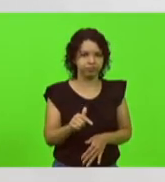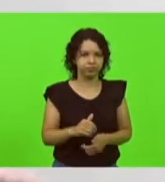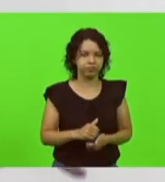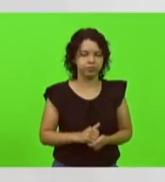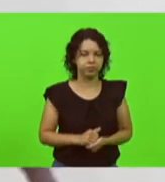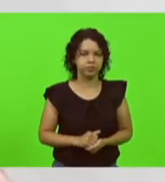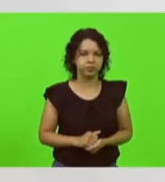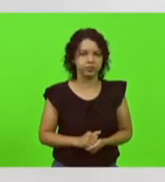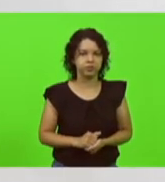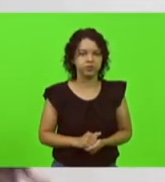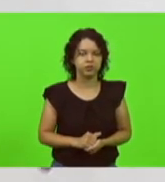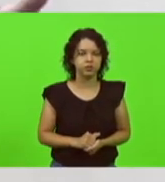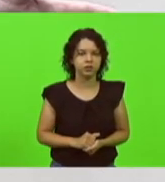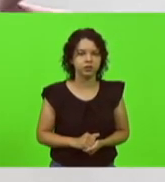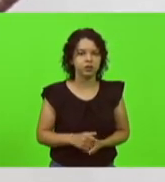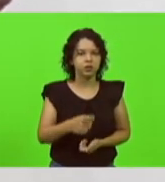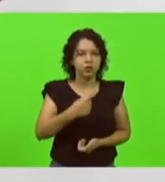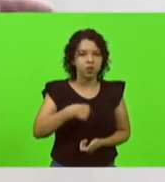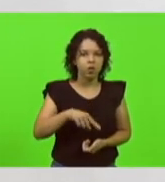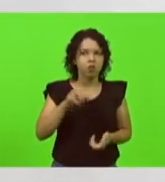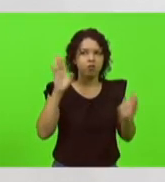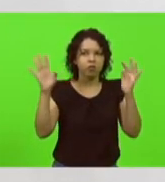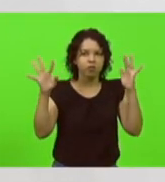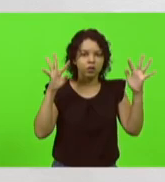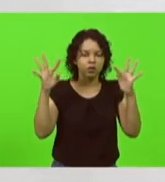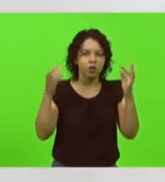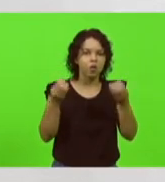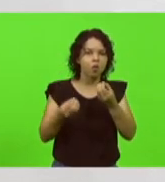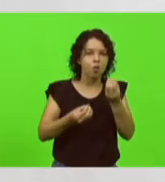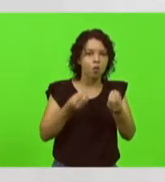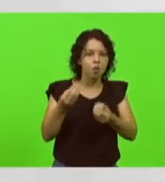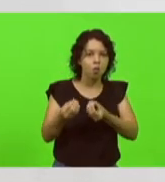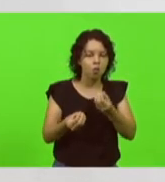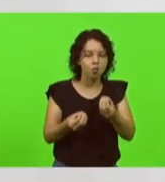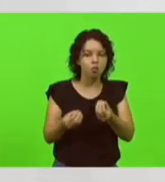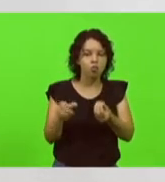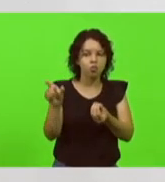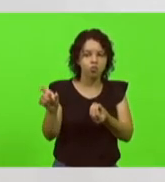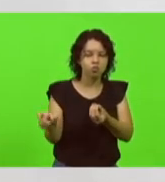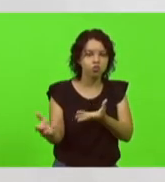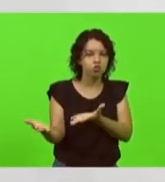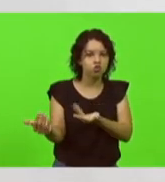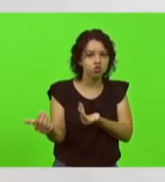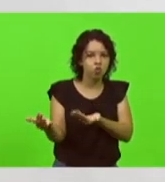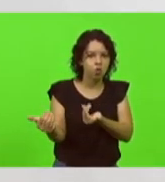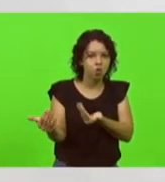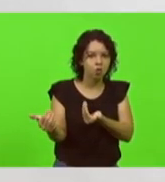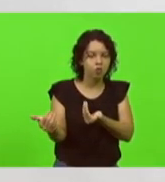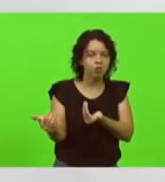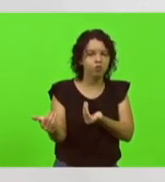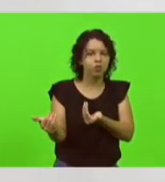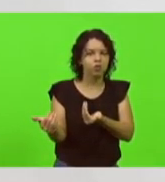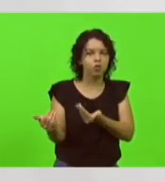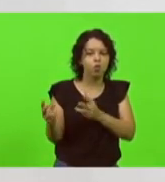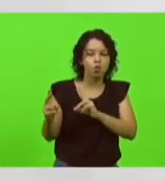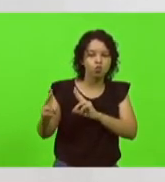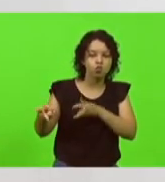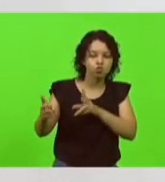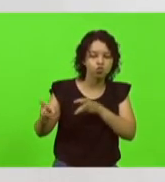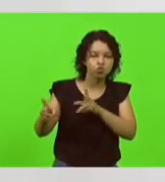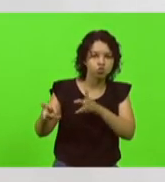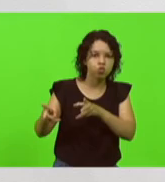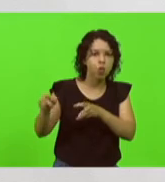E aí nós nos perguntamos, sim, mas como que o jovem vai continuar lá